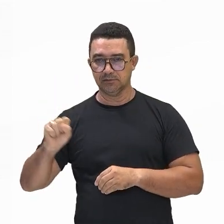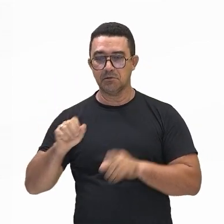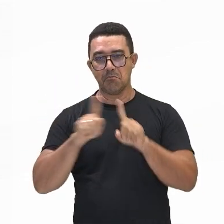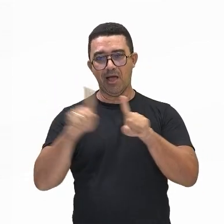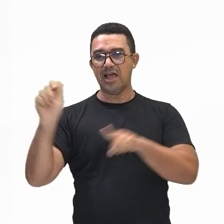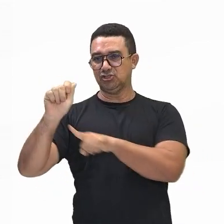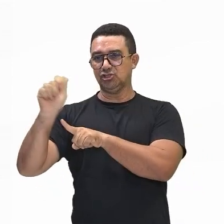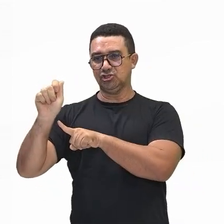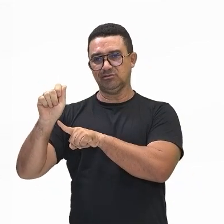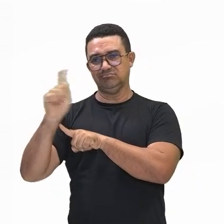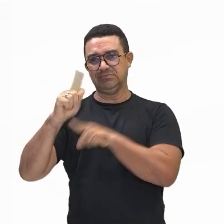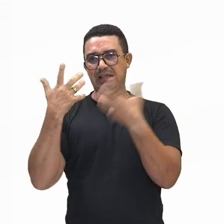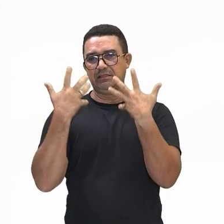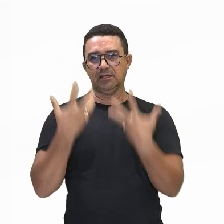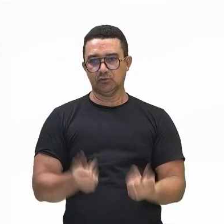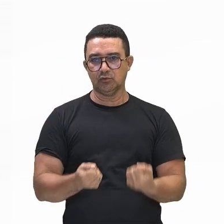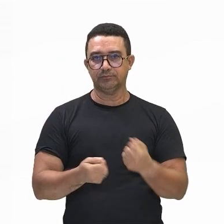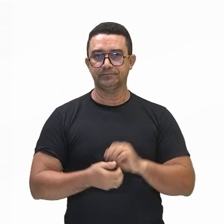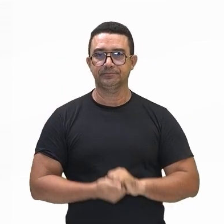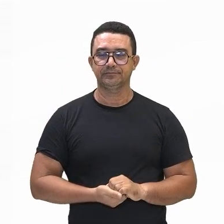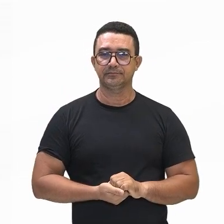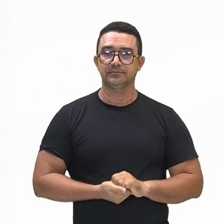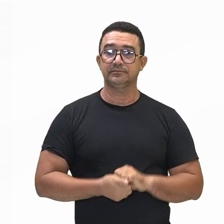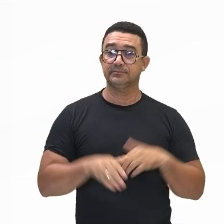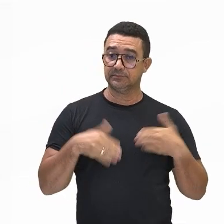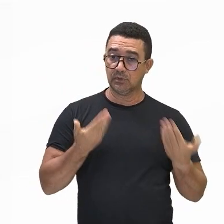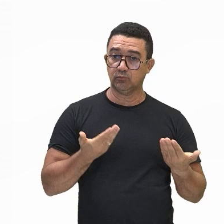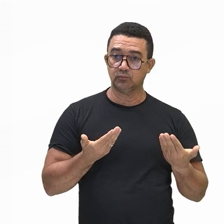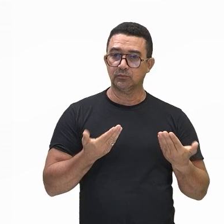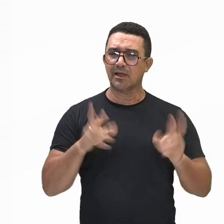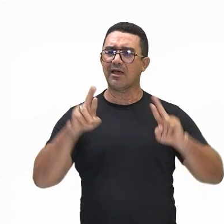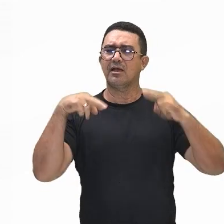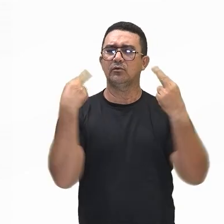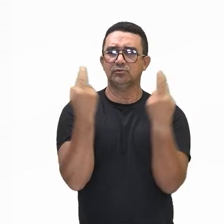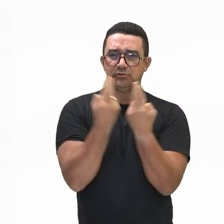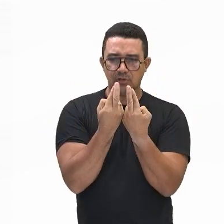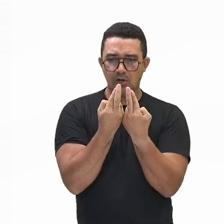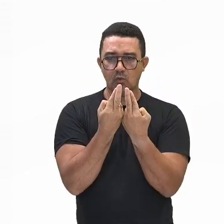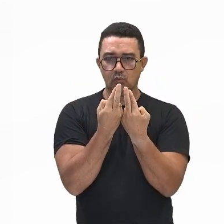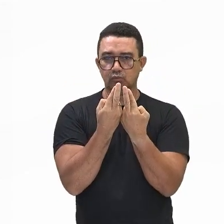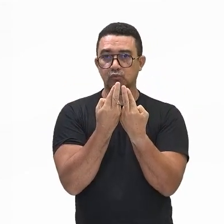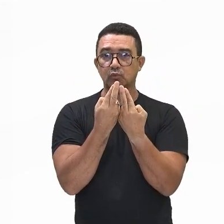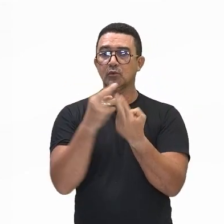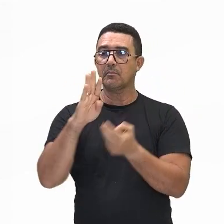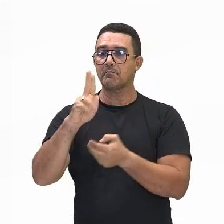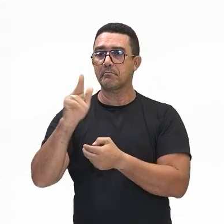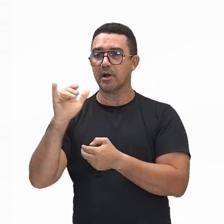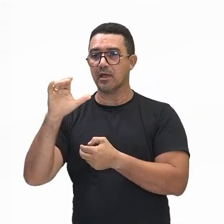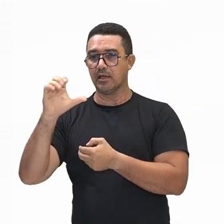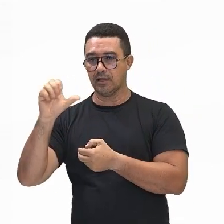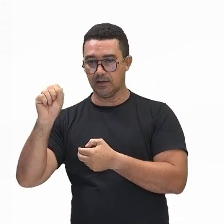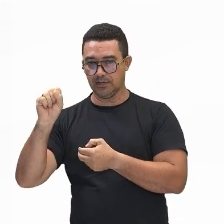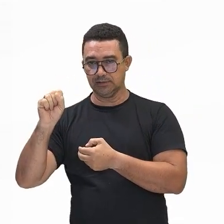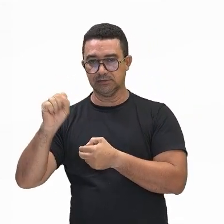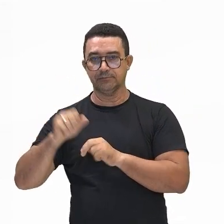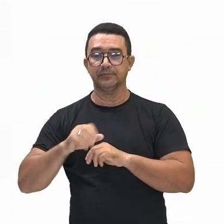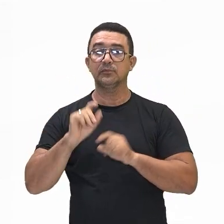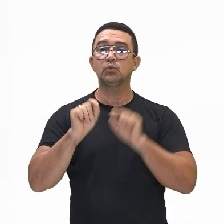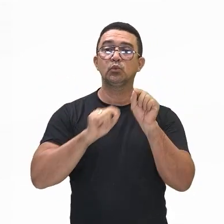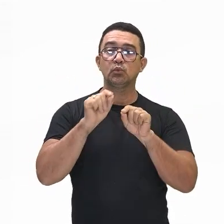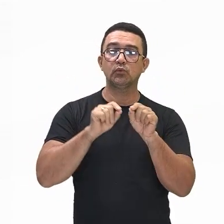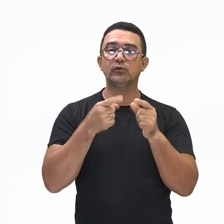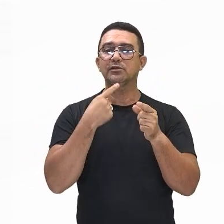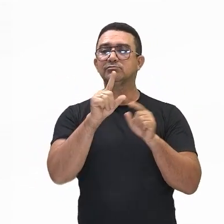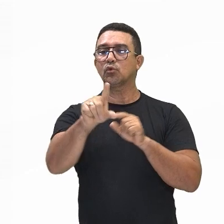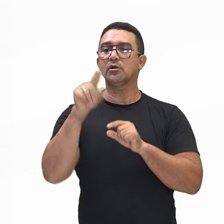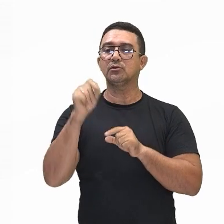E quais foram os resultados que acabaram surgindo, né, com essa reunião aí da cúpula do BRICS? Durante a cúpula, gente, foi decidido aí que